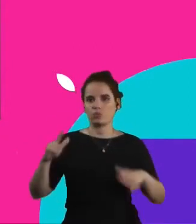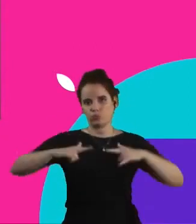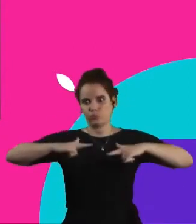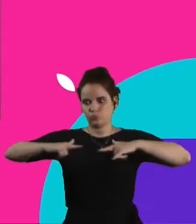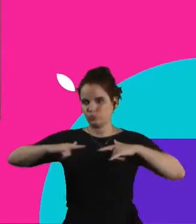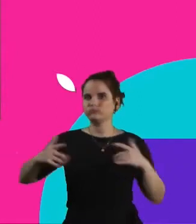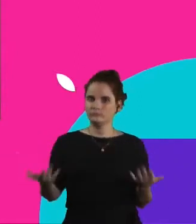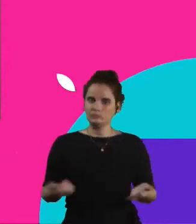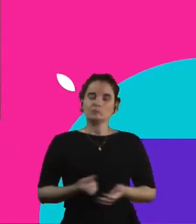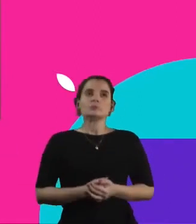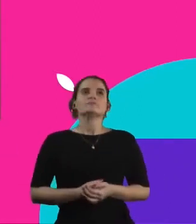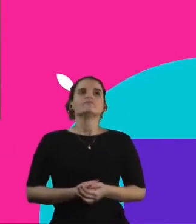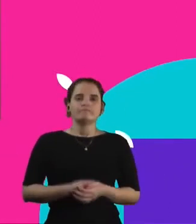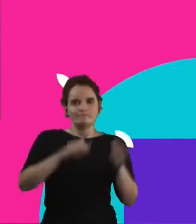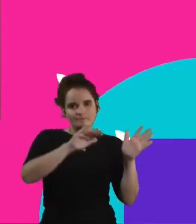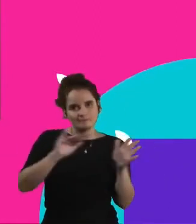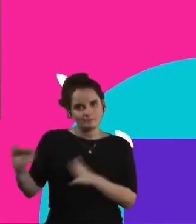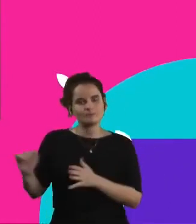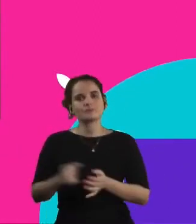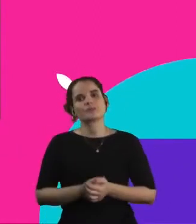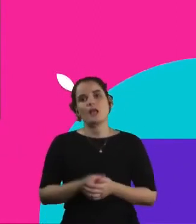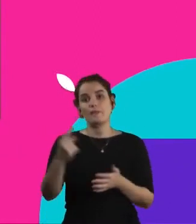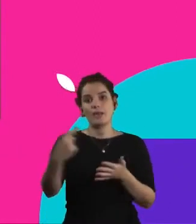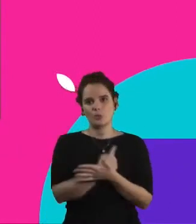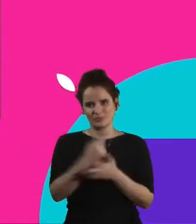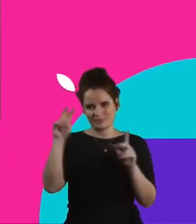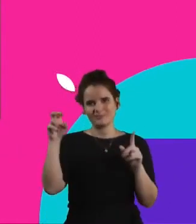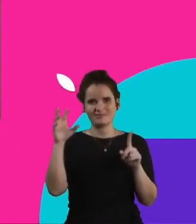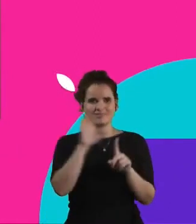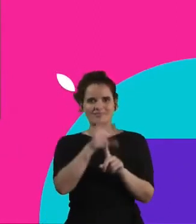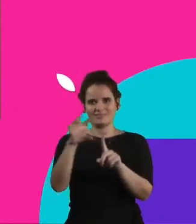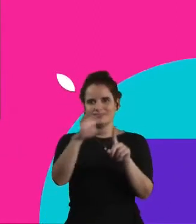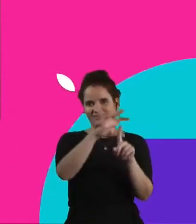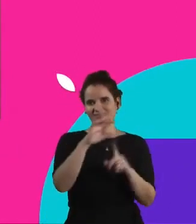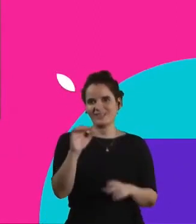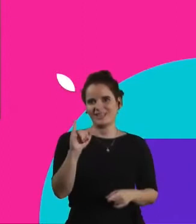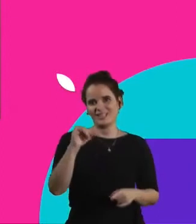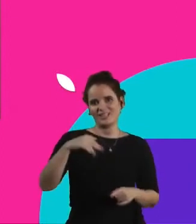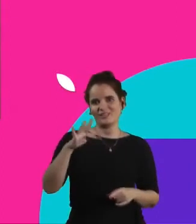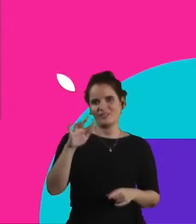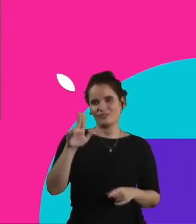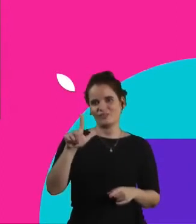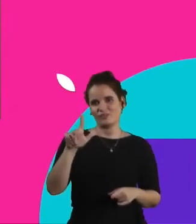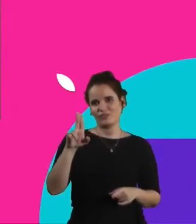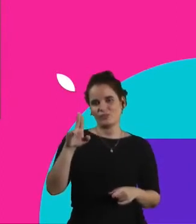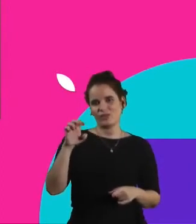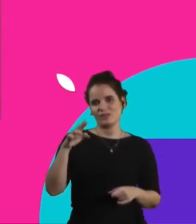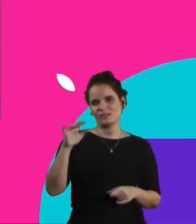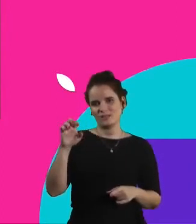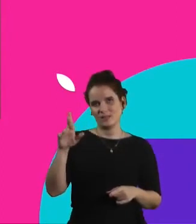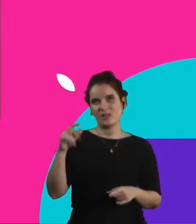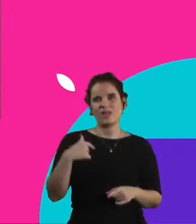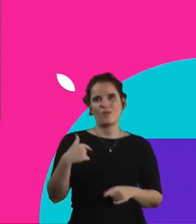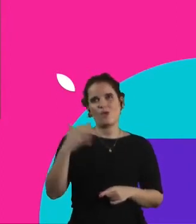sua pergunta sobre os influencers que vêm falando sobre finanças, eu,